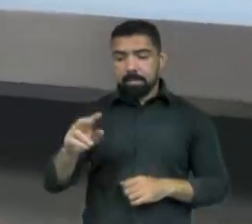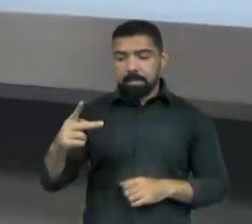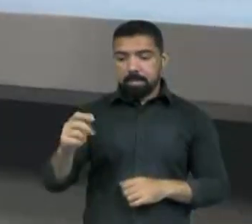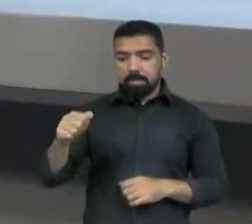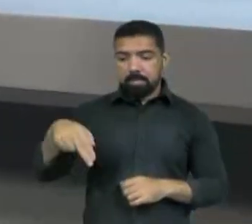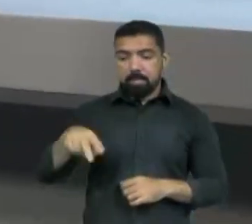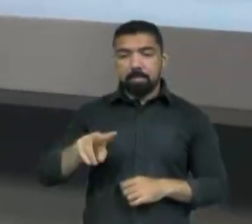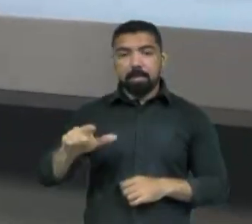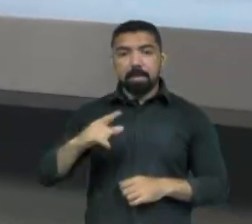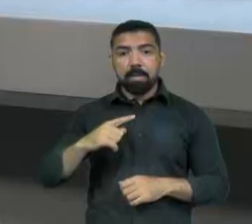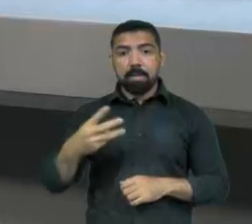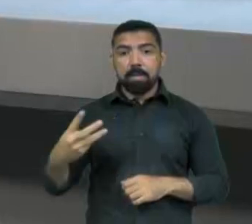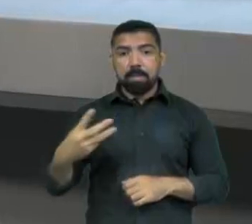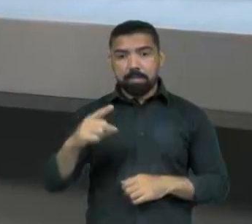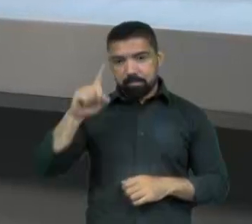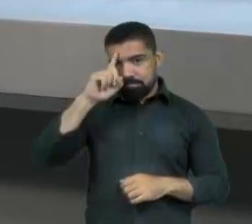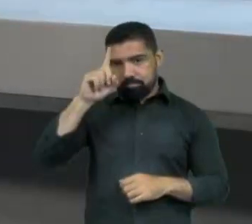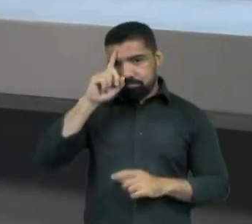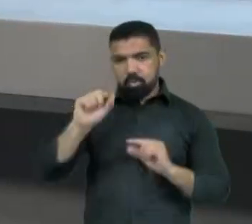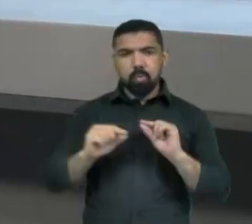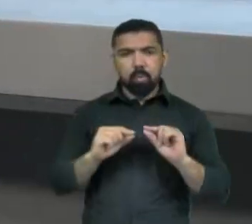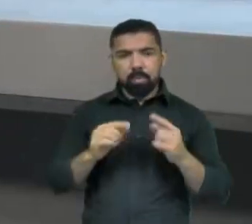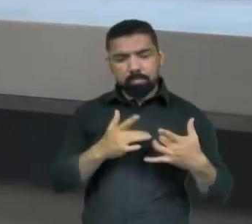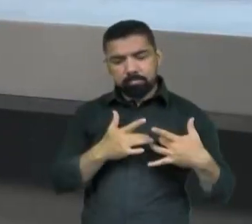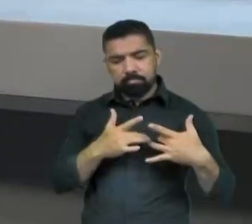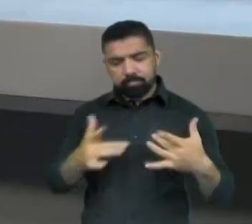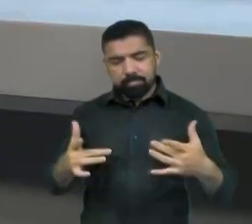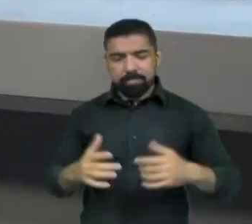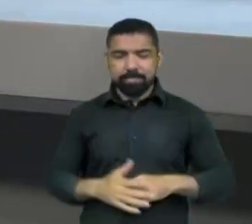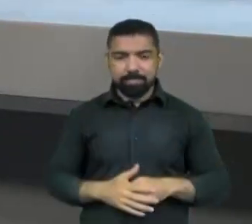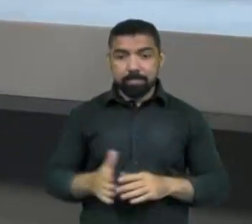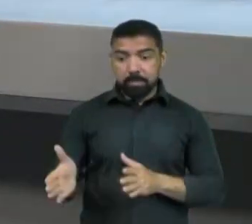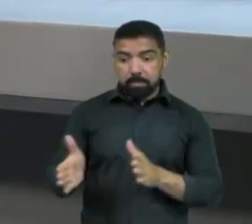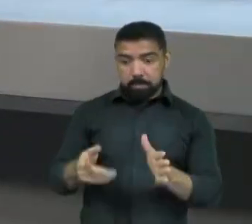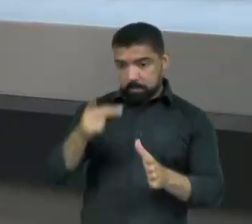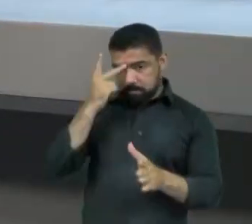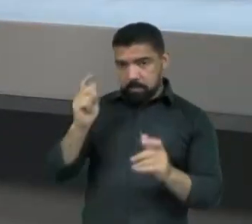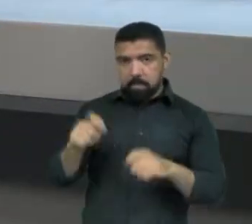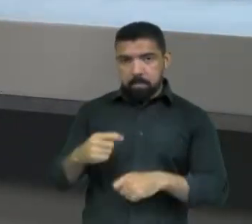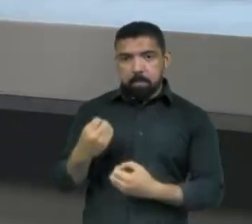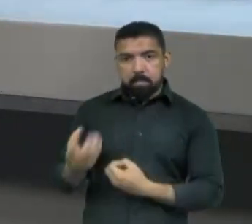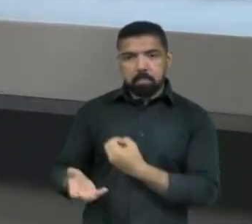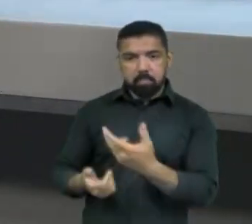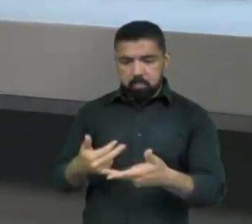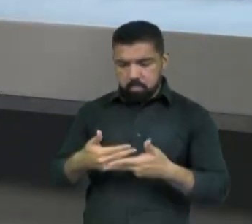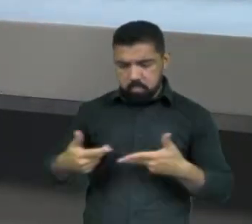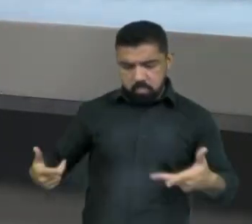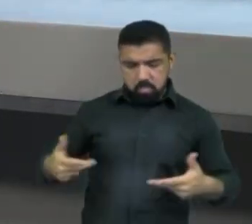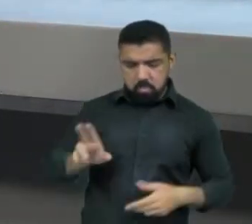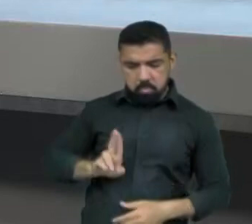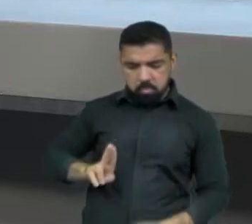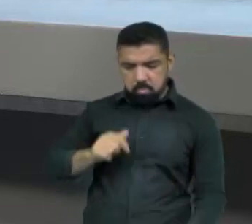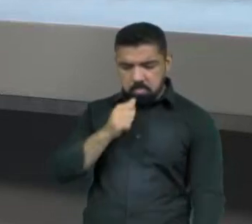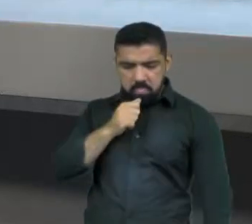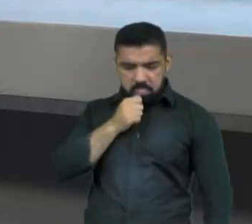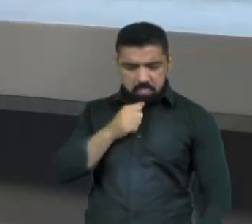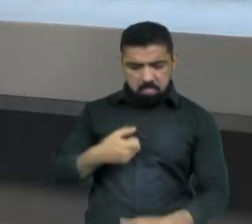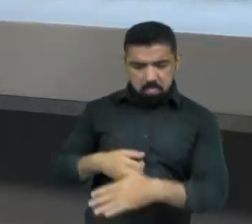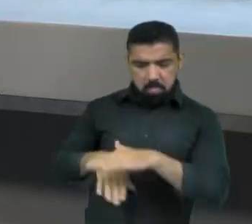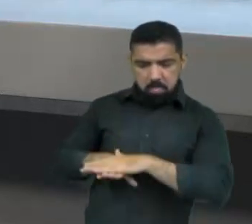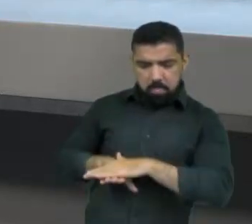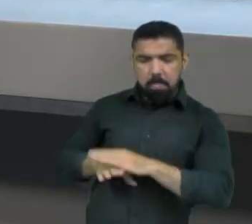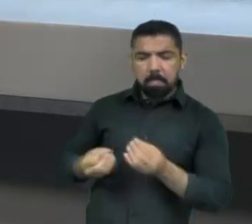dia do desapego. Durante essa ação, as pessoas podem contribuir doando itens que não usam mais e ainda em